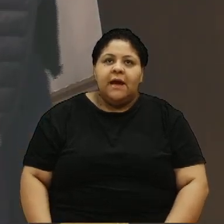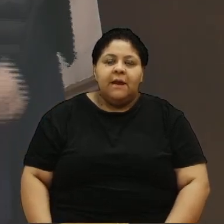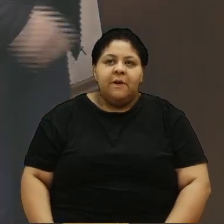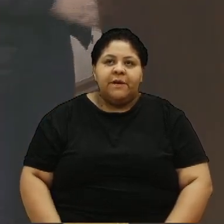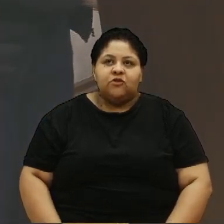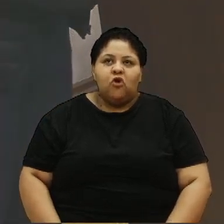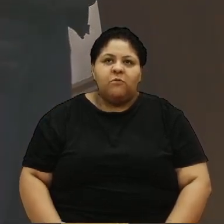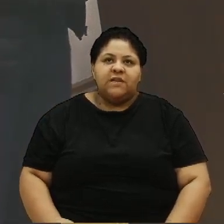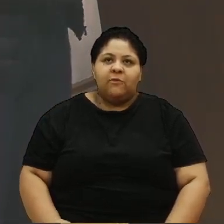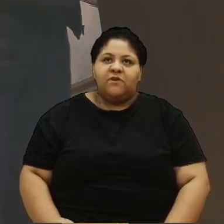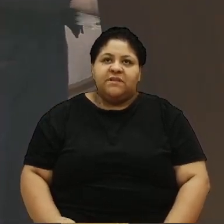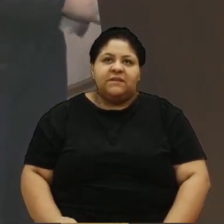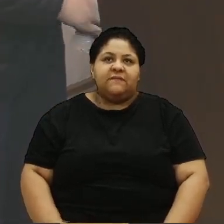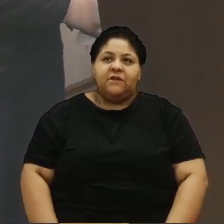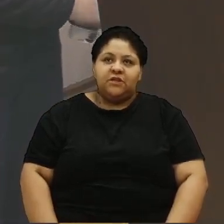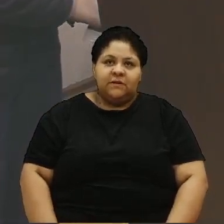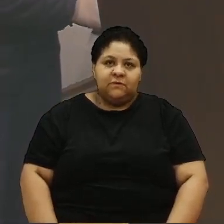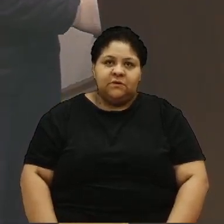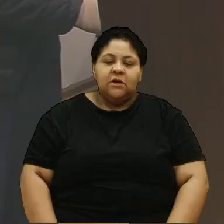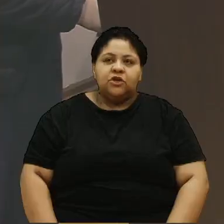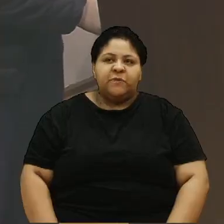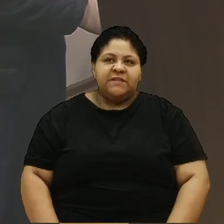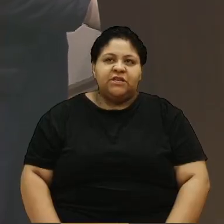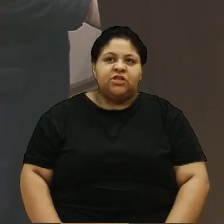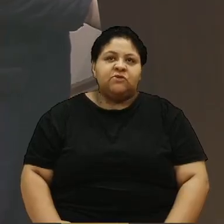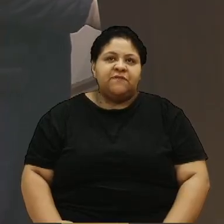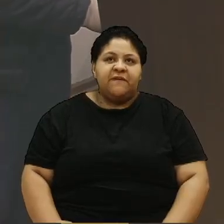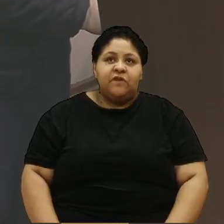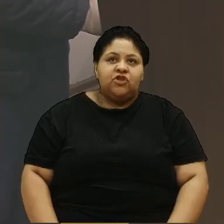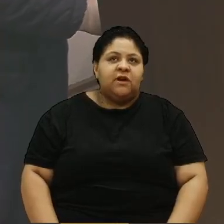Não, acho que não precisa. Não, vou abrir uma água aqui, senhor.